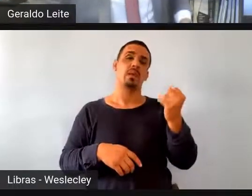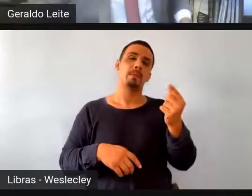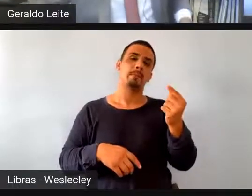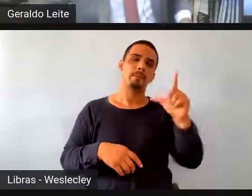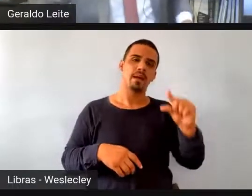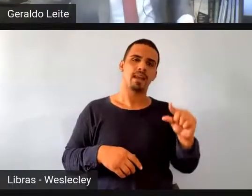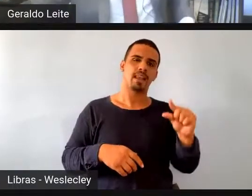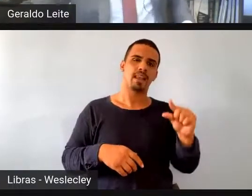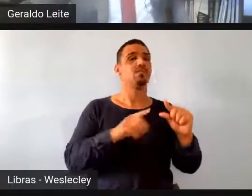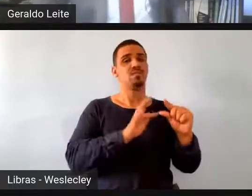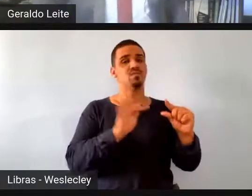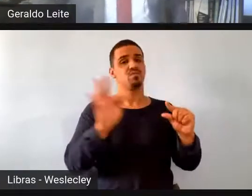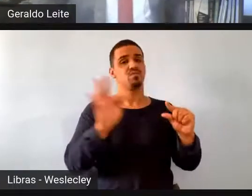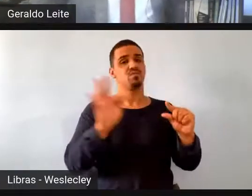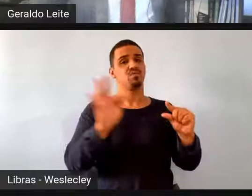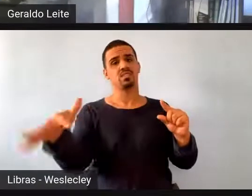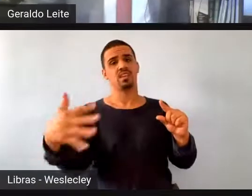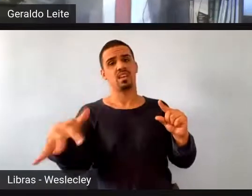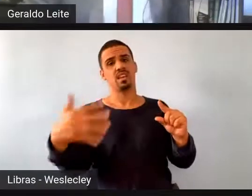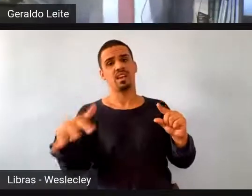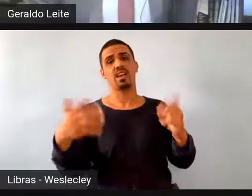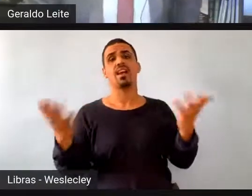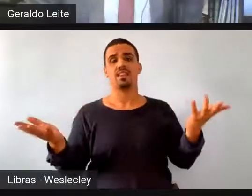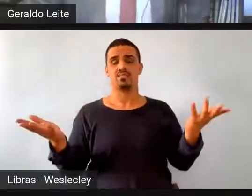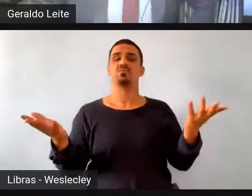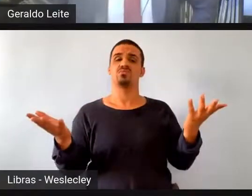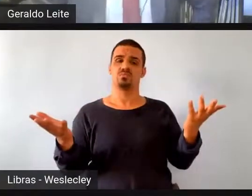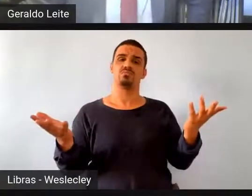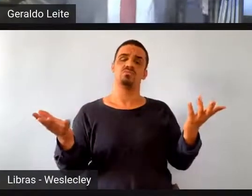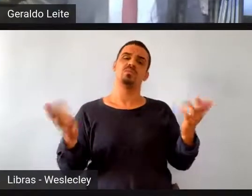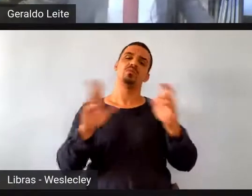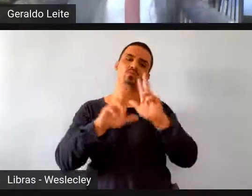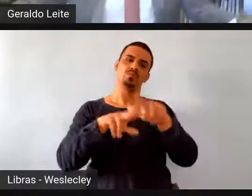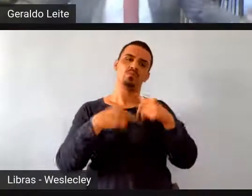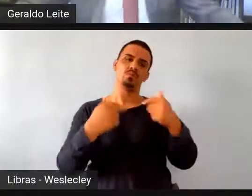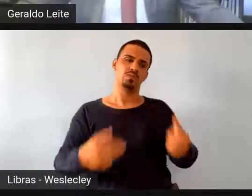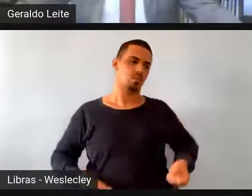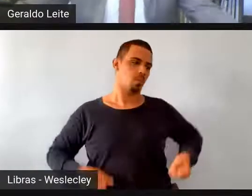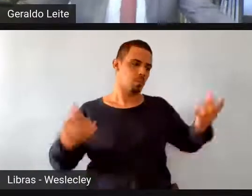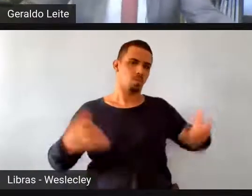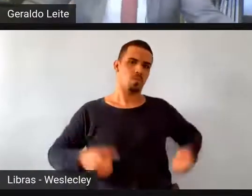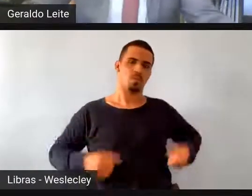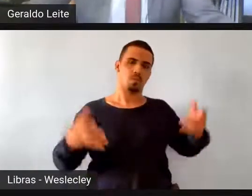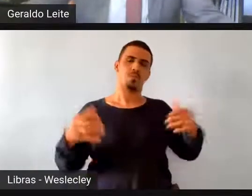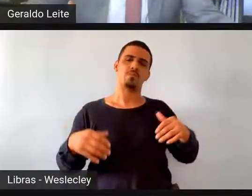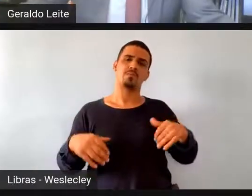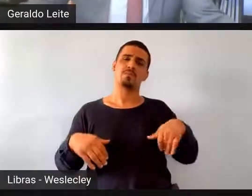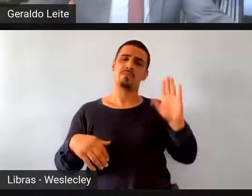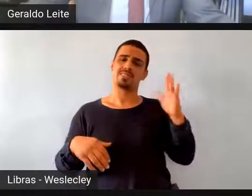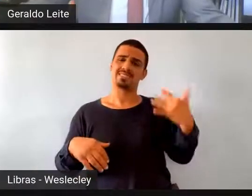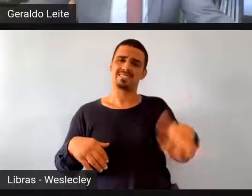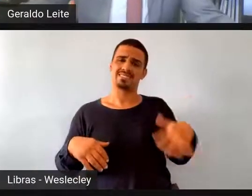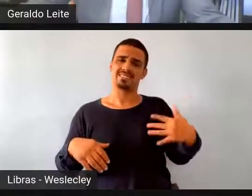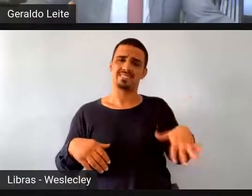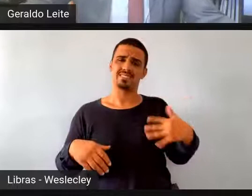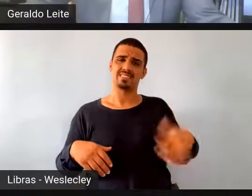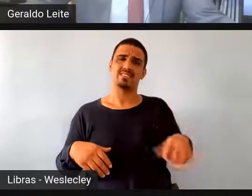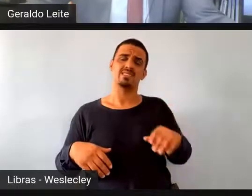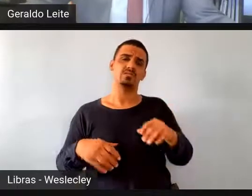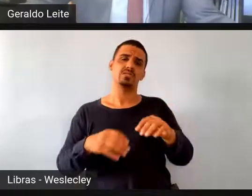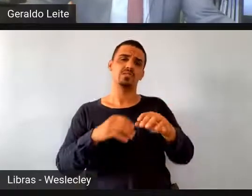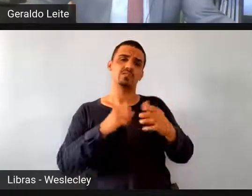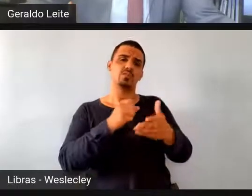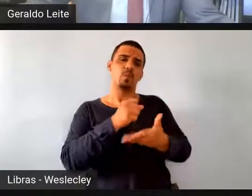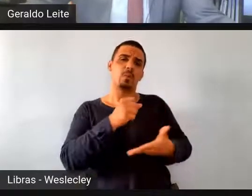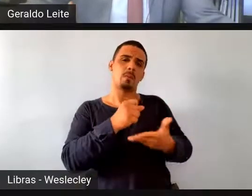ponta, a despesa decorrente da eventual captura é muito maior do que a despesa de um financiamento, mesmo quando o fundo é hiperestimado,